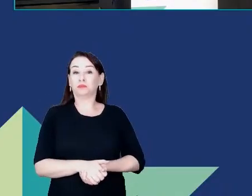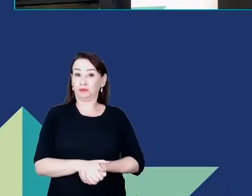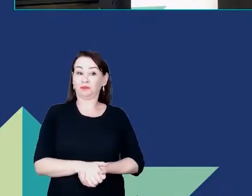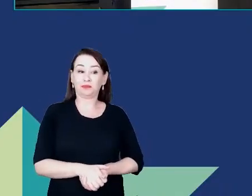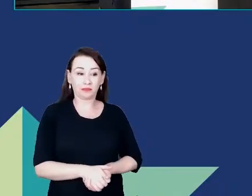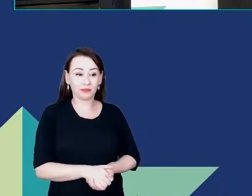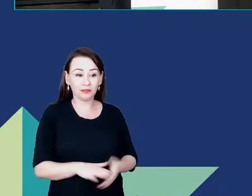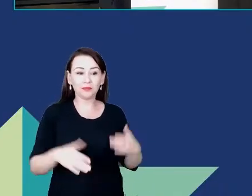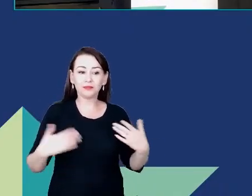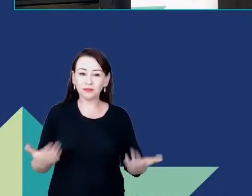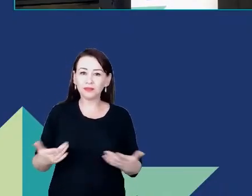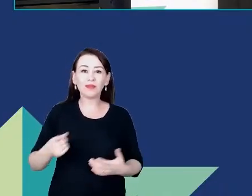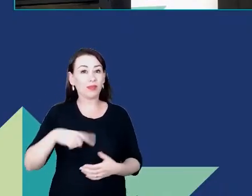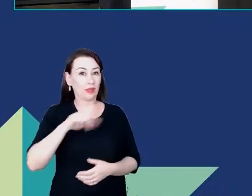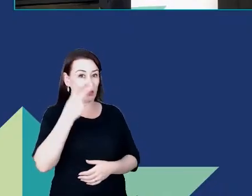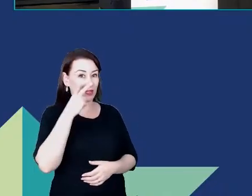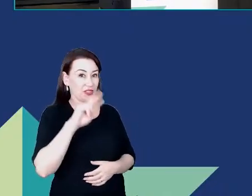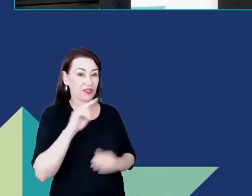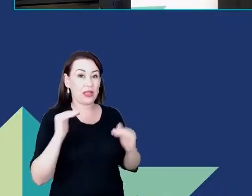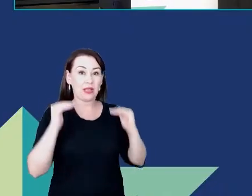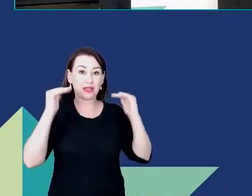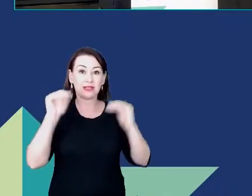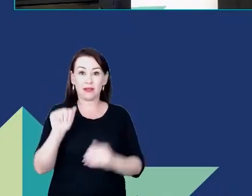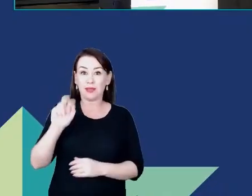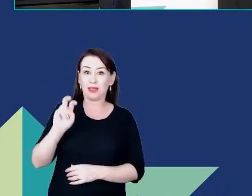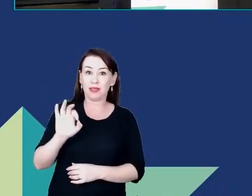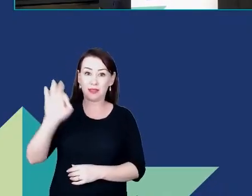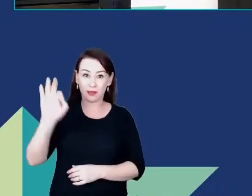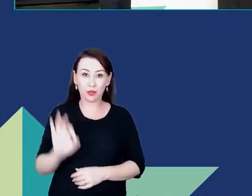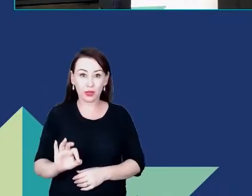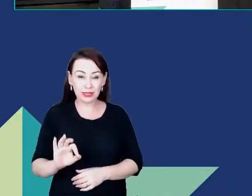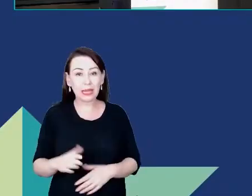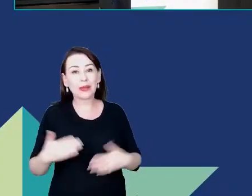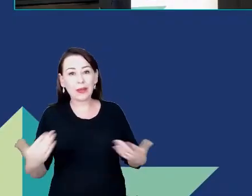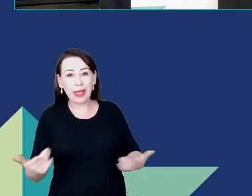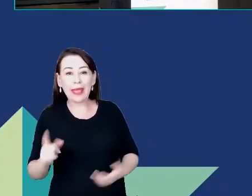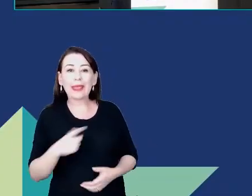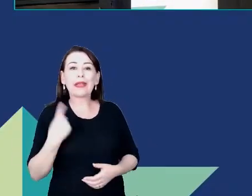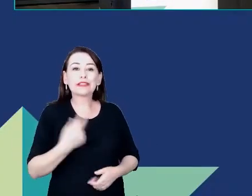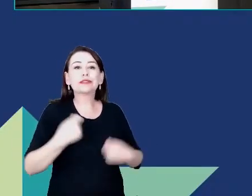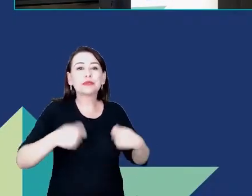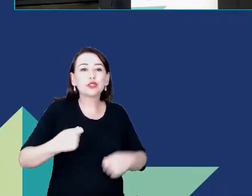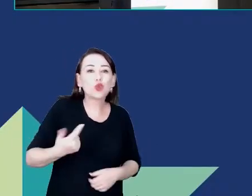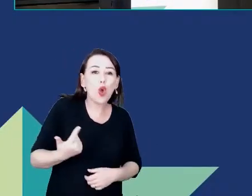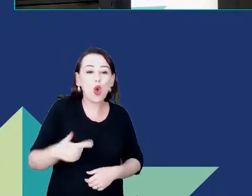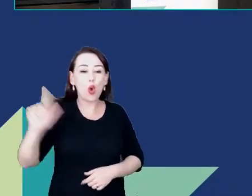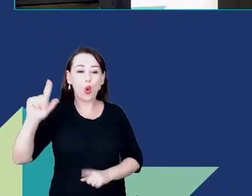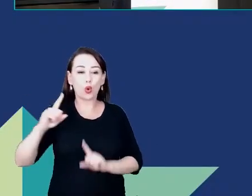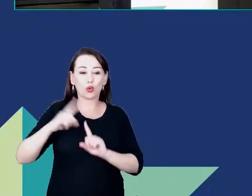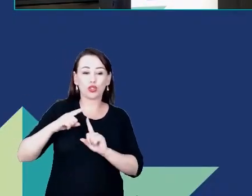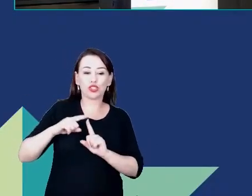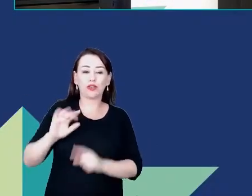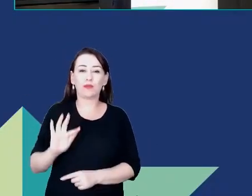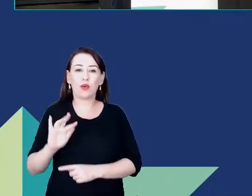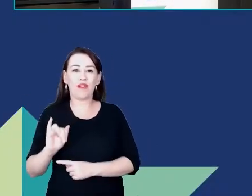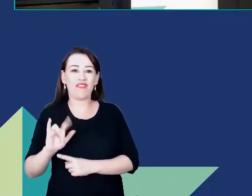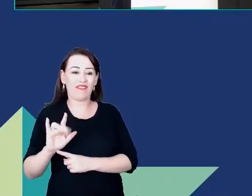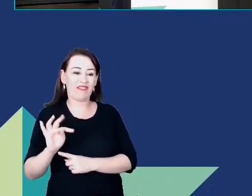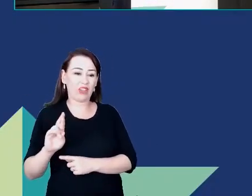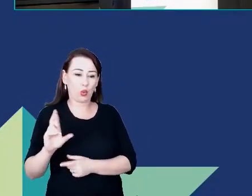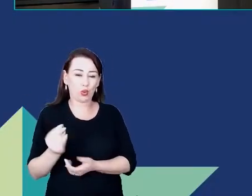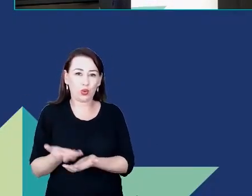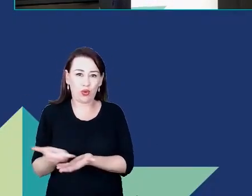do que 15%, né, a partir de 15%, foi preciso utilizar um filtro prensa, né? Então, utilizou um filtro numa